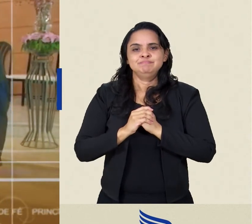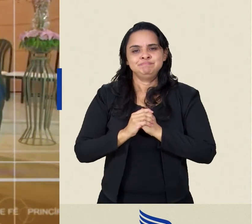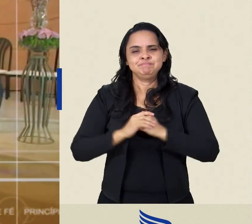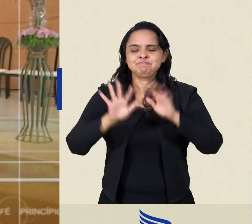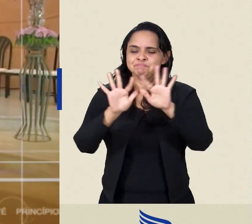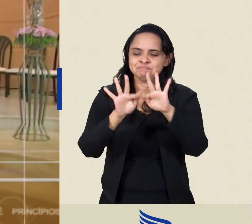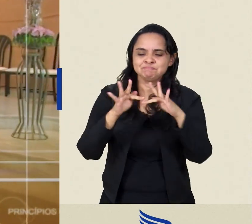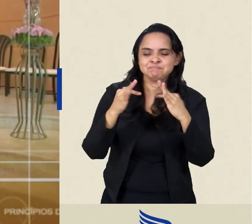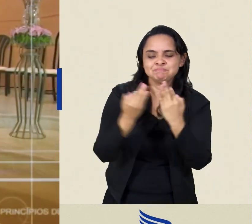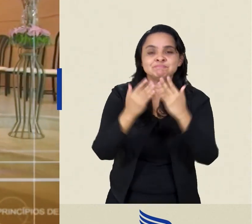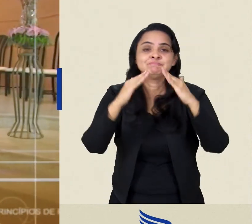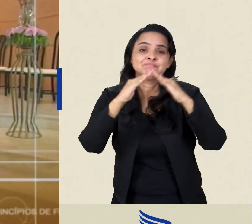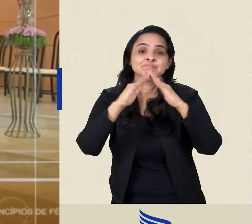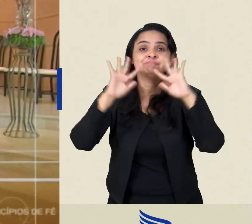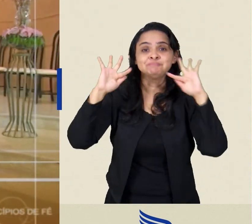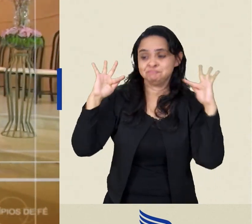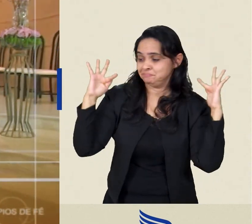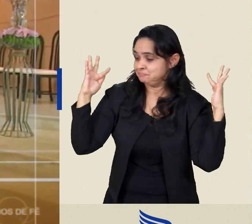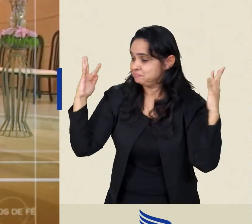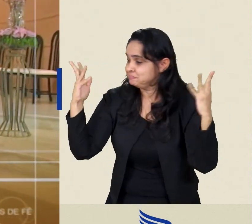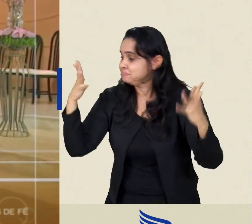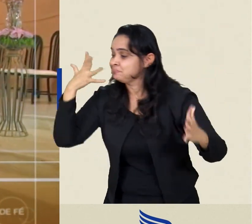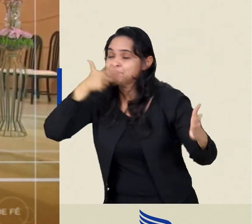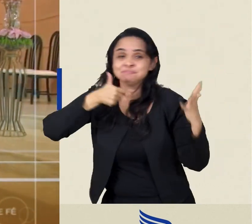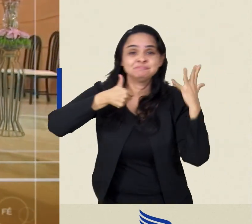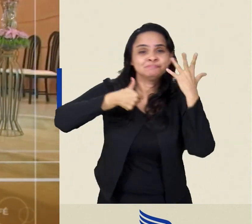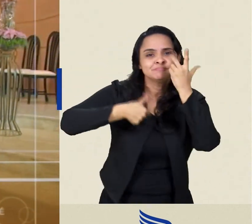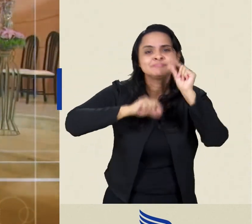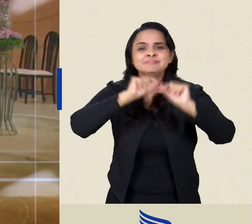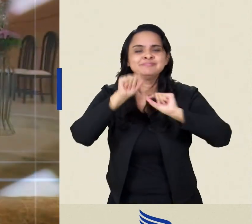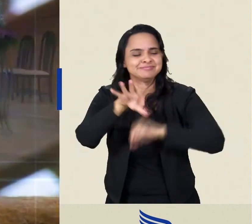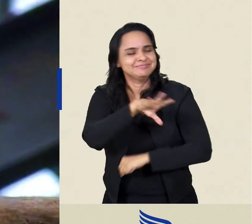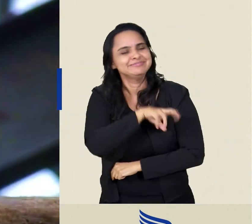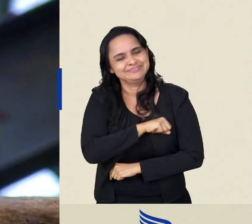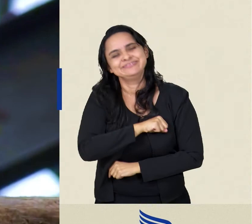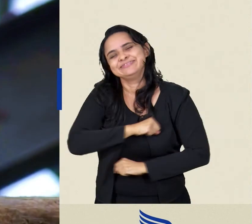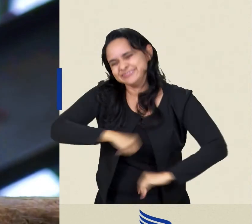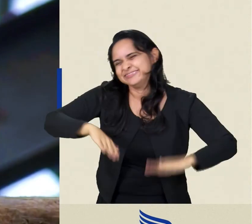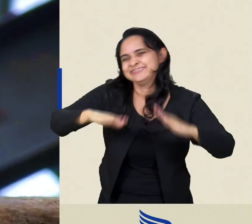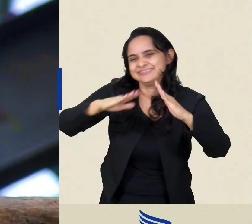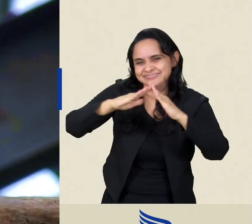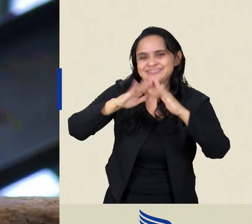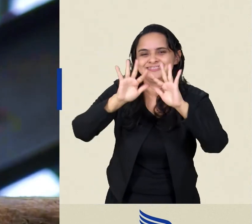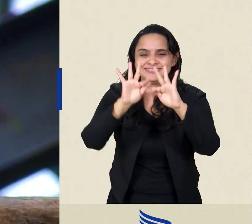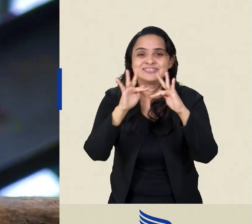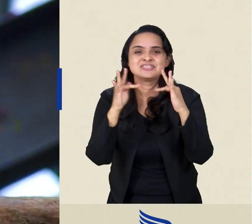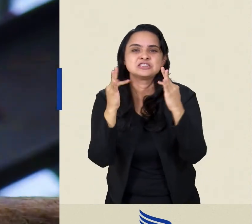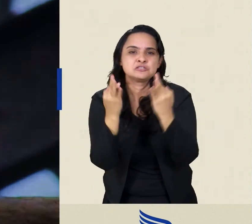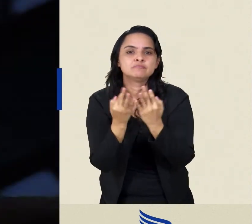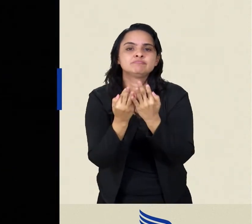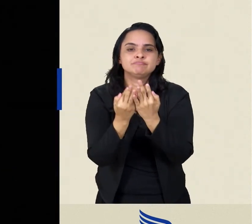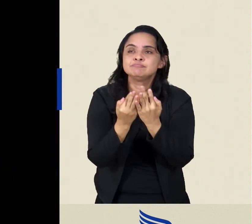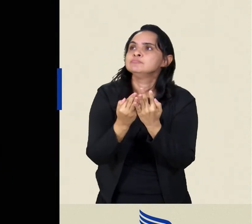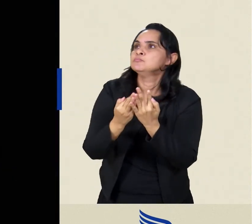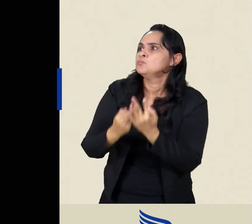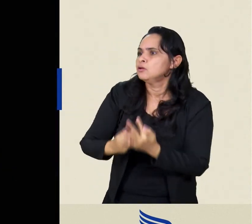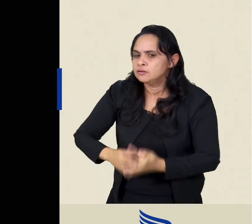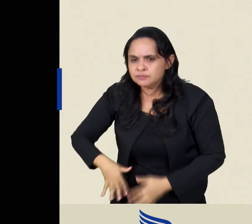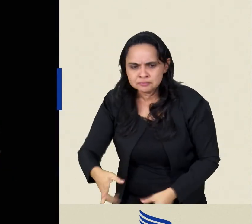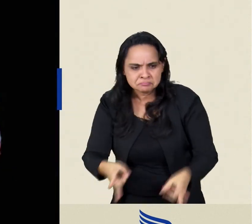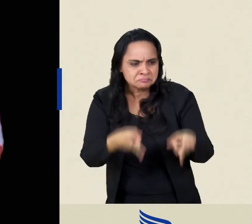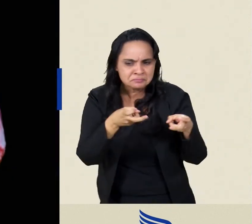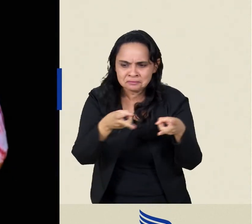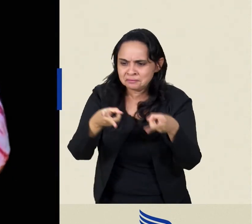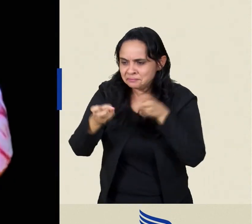Tudo é belo em derredor, com amor no lar.